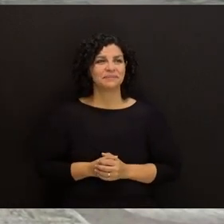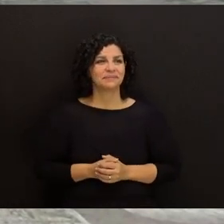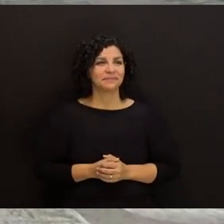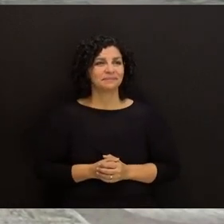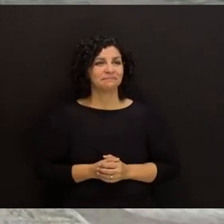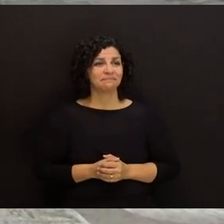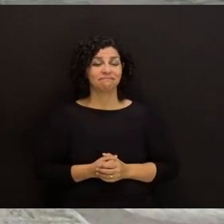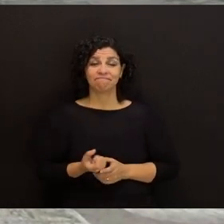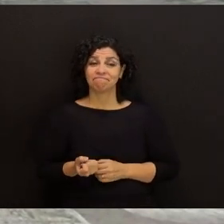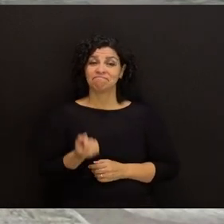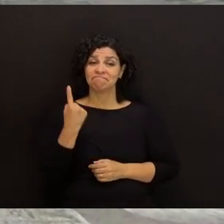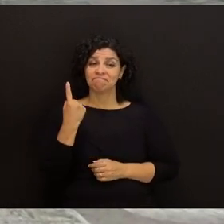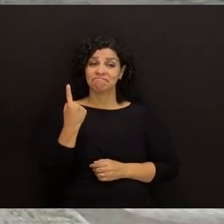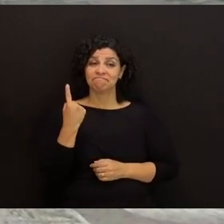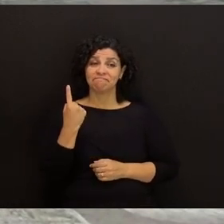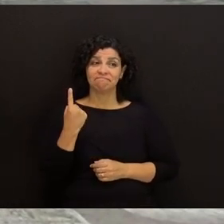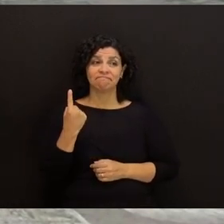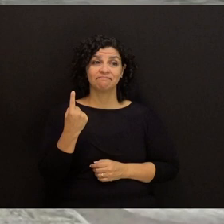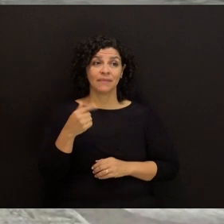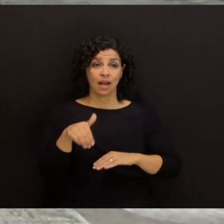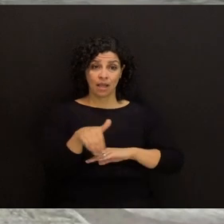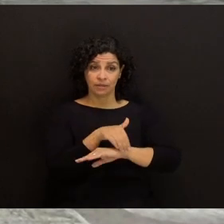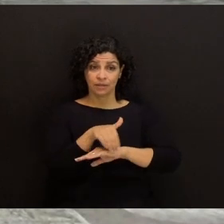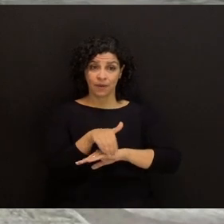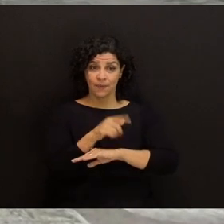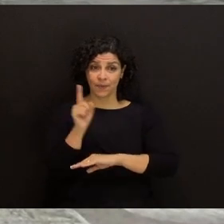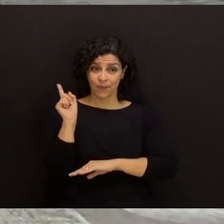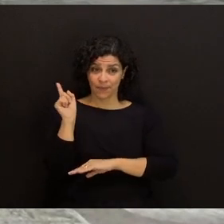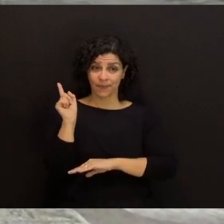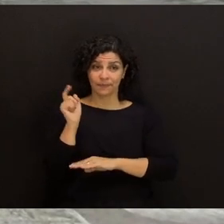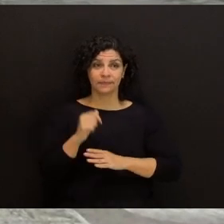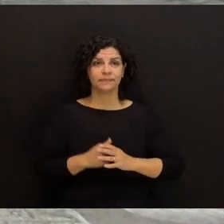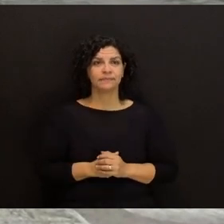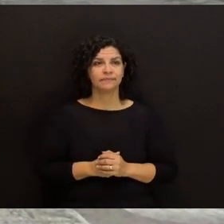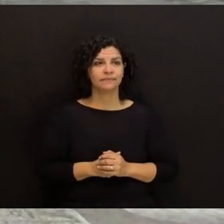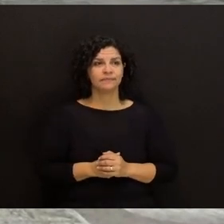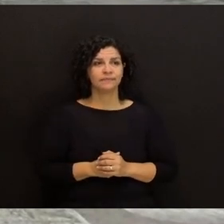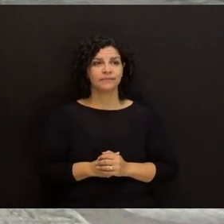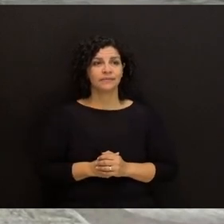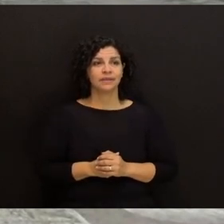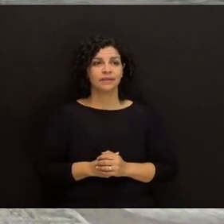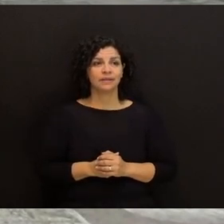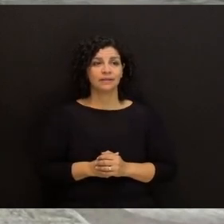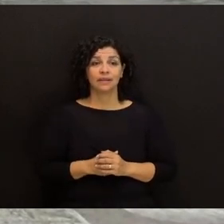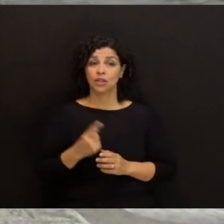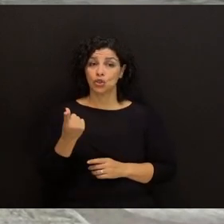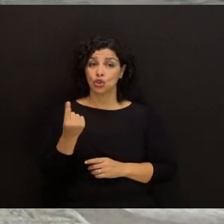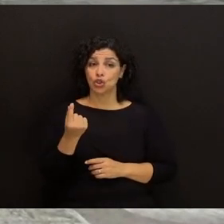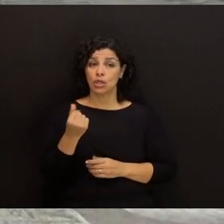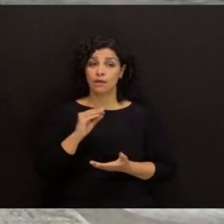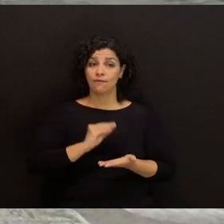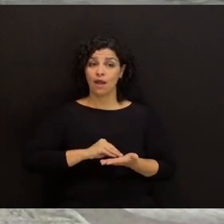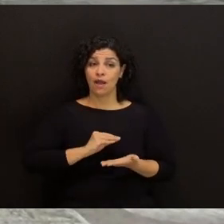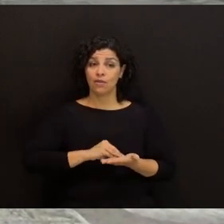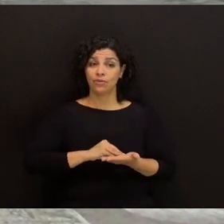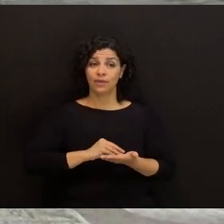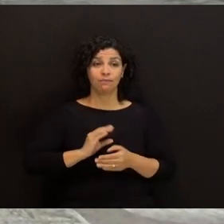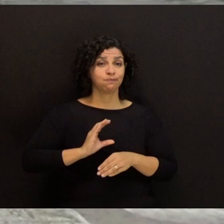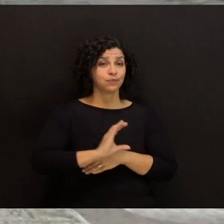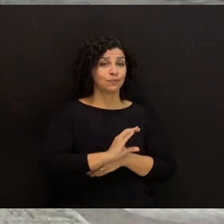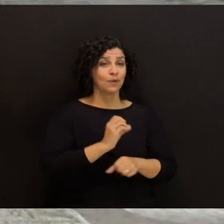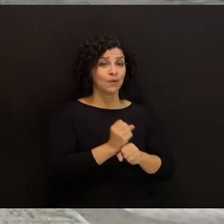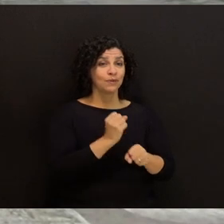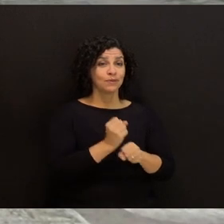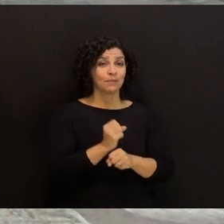estranhamente essa rua falta aplicar Nossa emenda em positiva mas